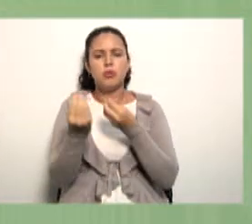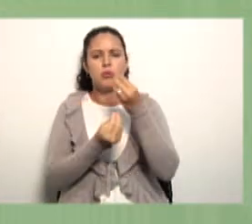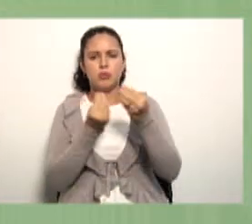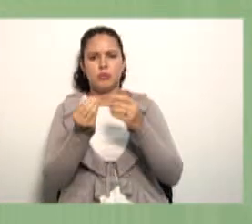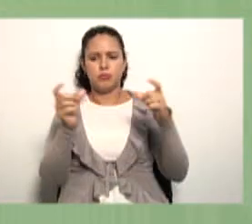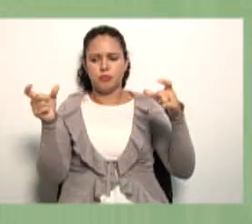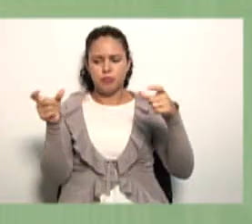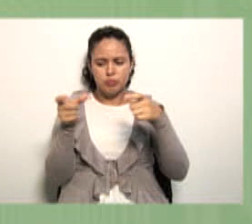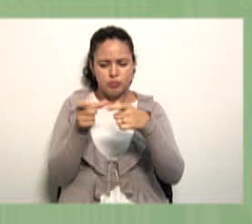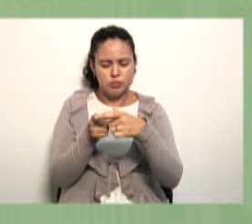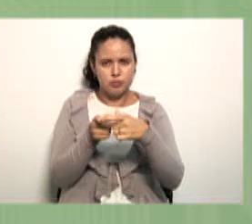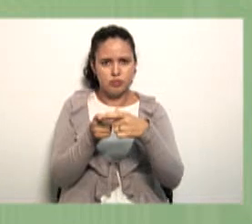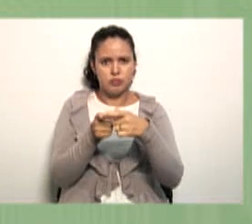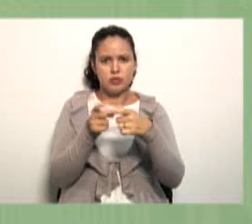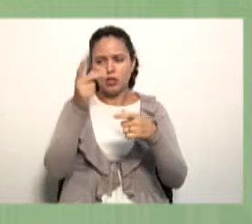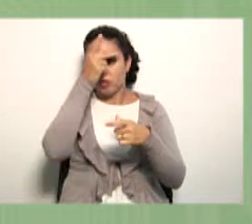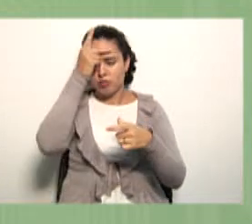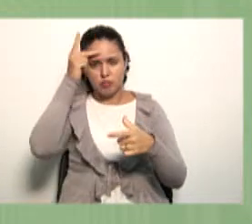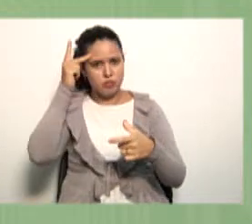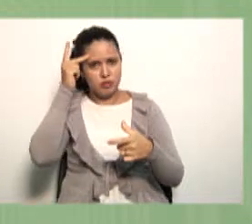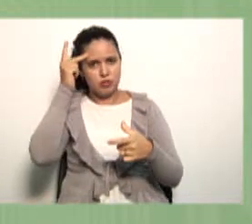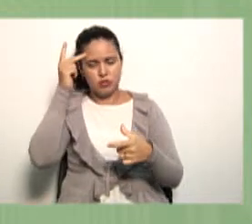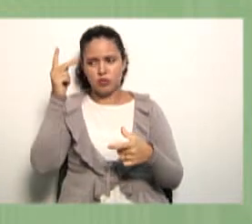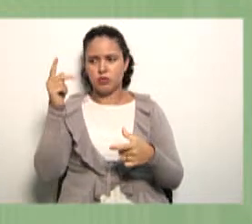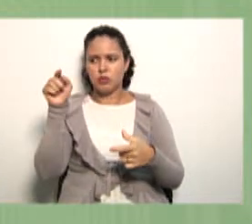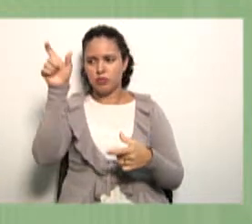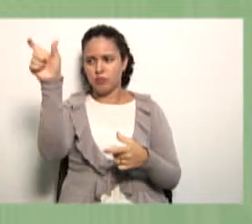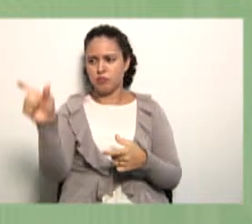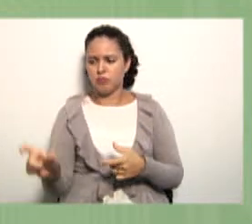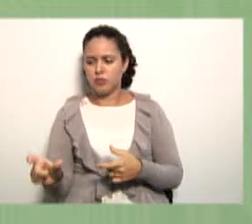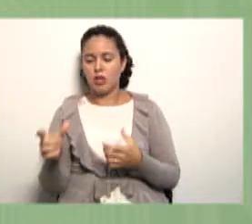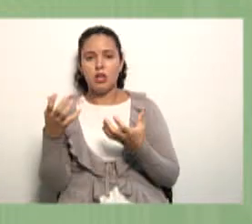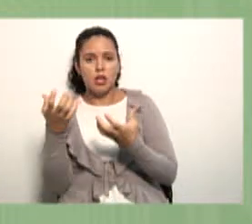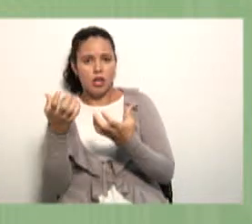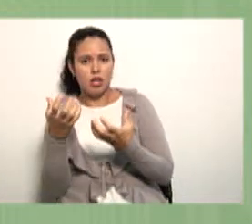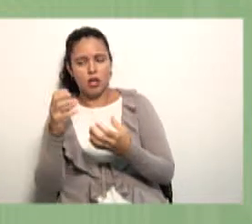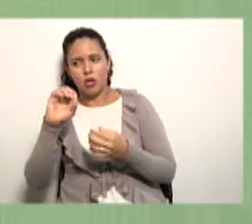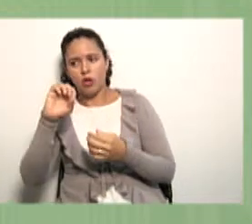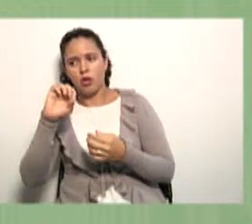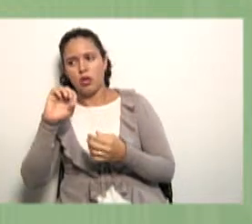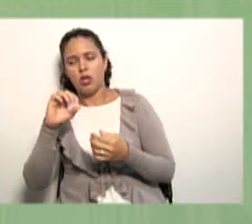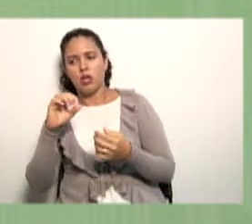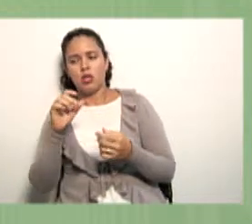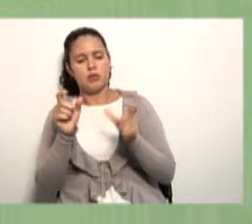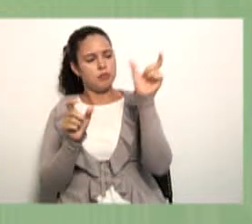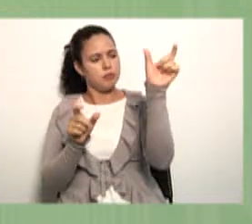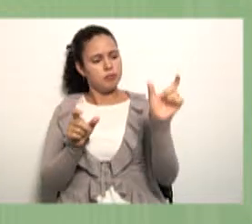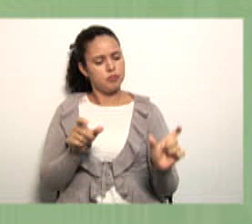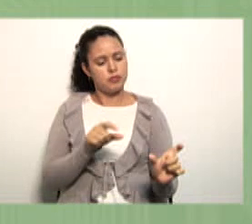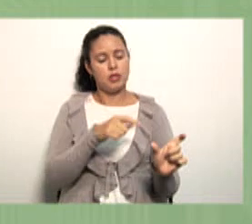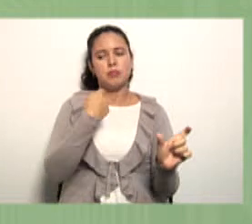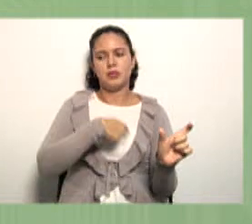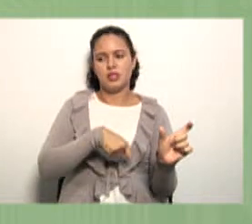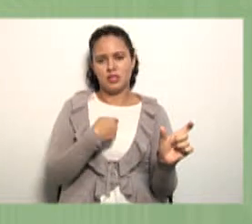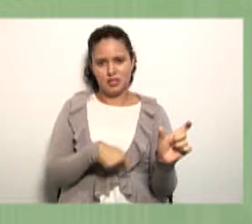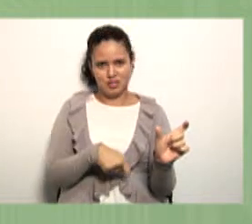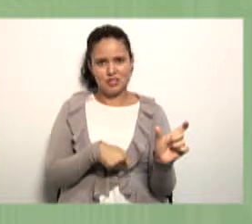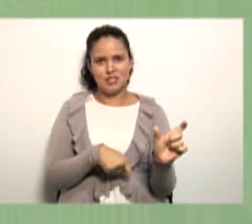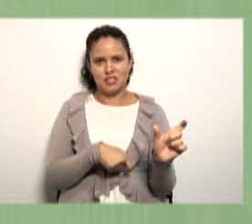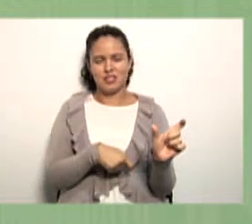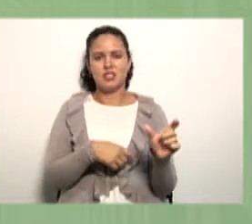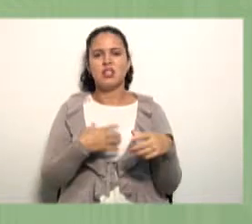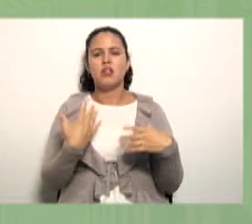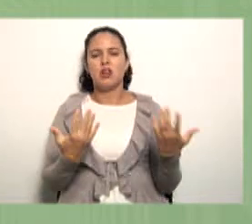distância entre o que as pessoas querem e o que elas são capazes de obter. E esse é um problema básico estudado